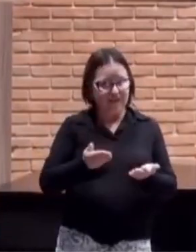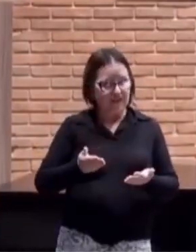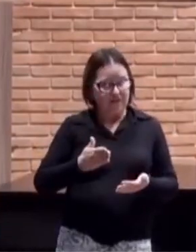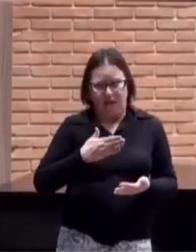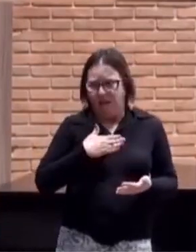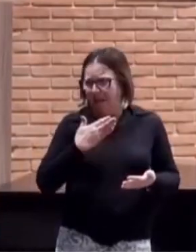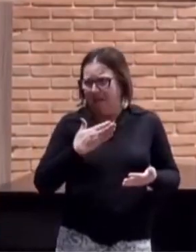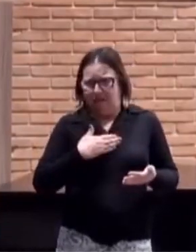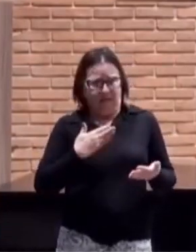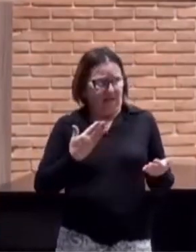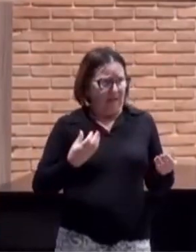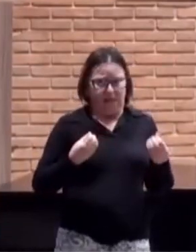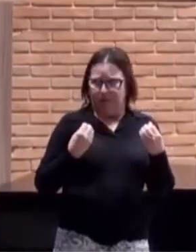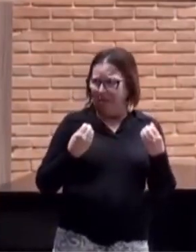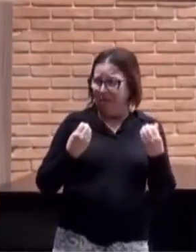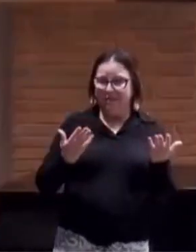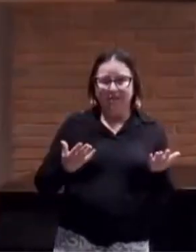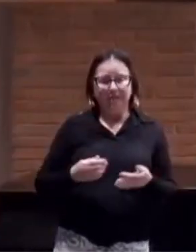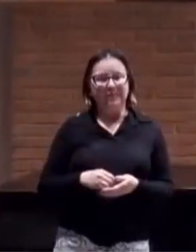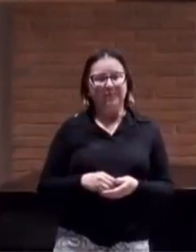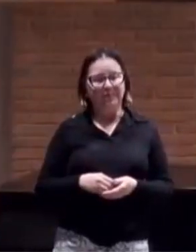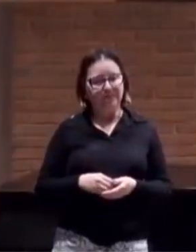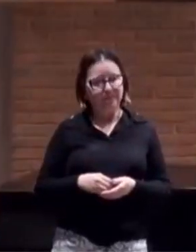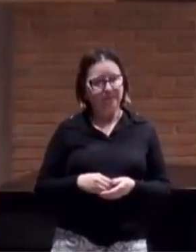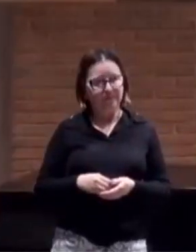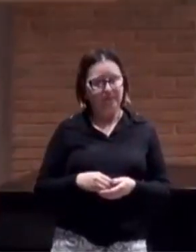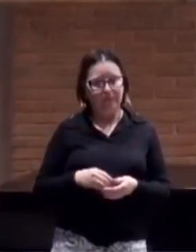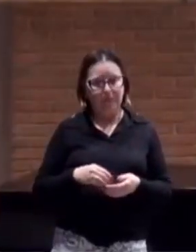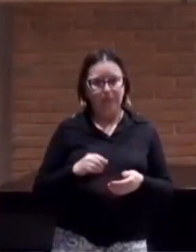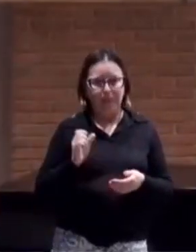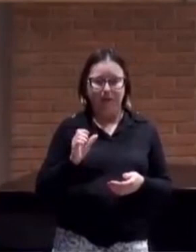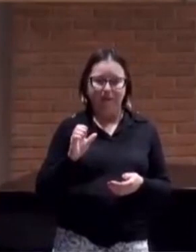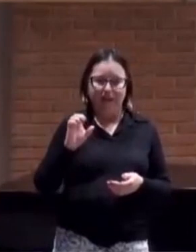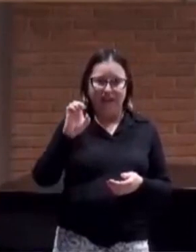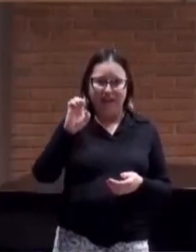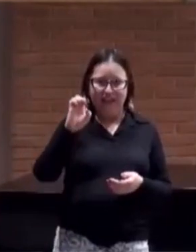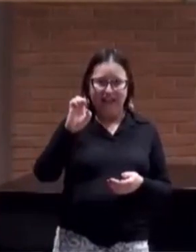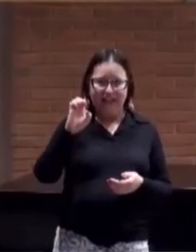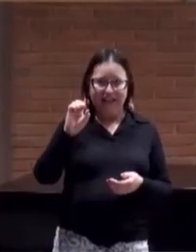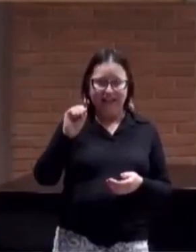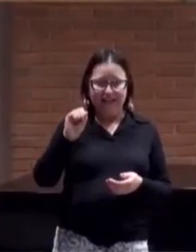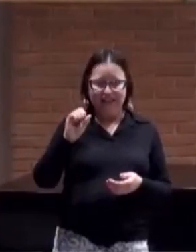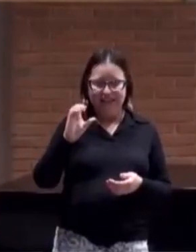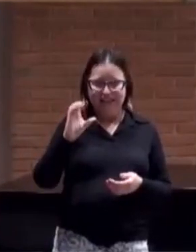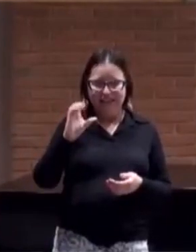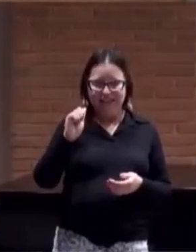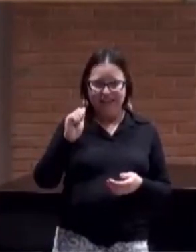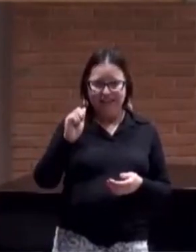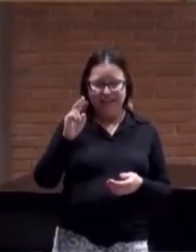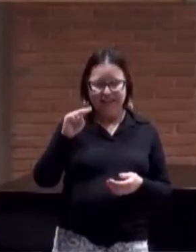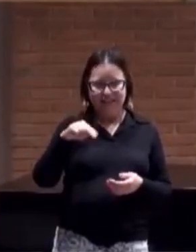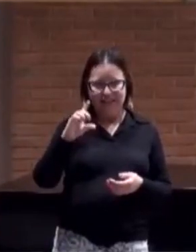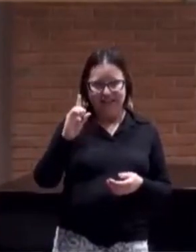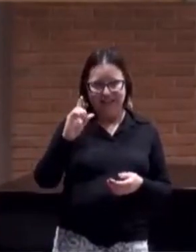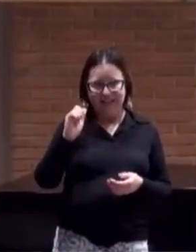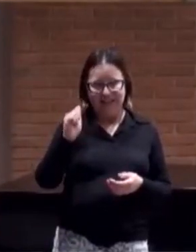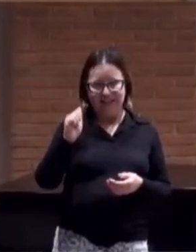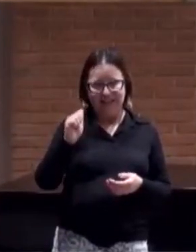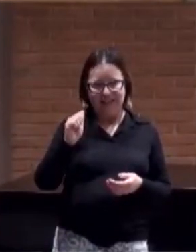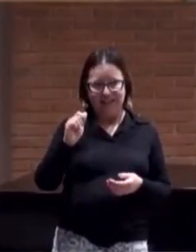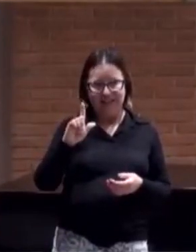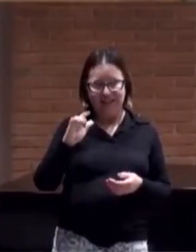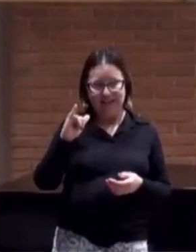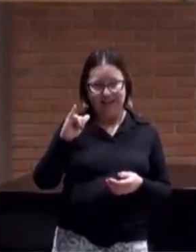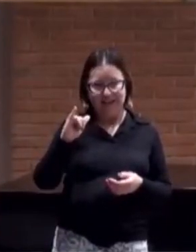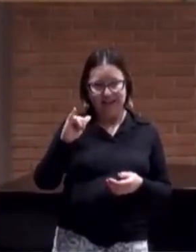escandalizeis. Essa palavra escandalizo, no grego, não